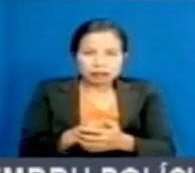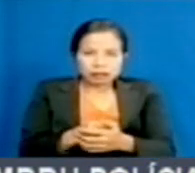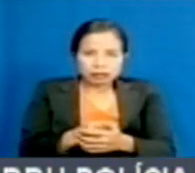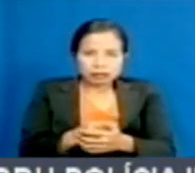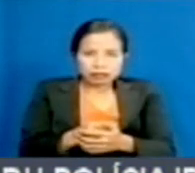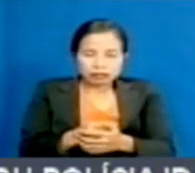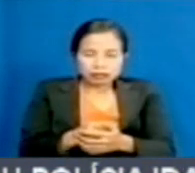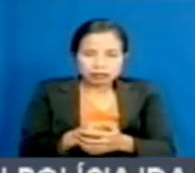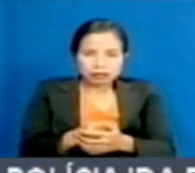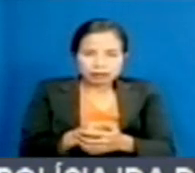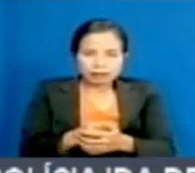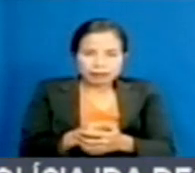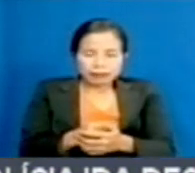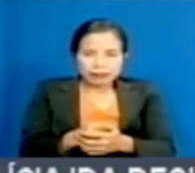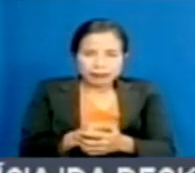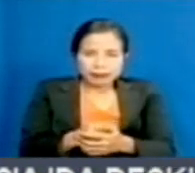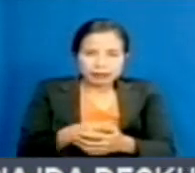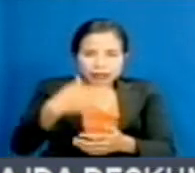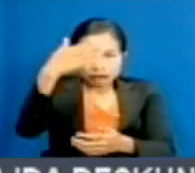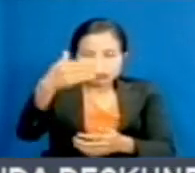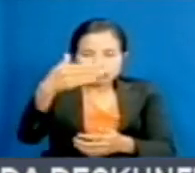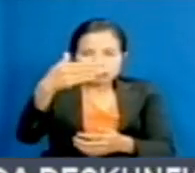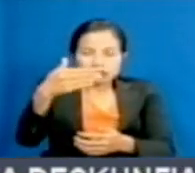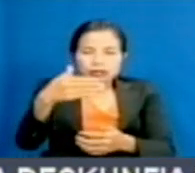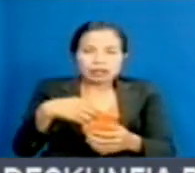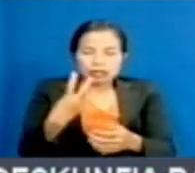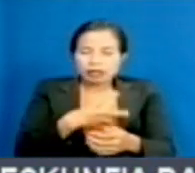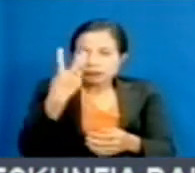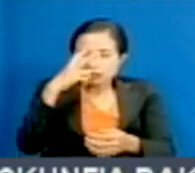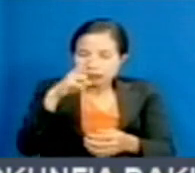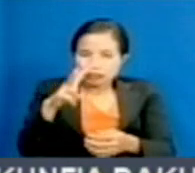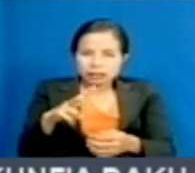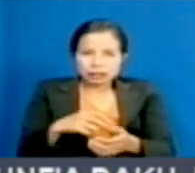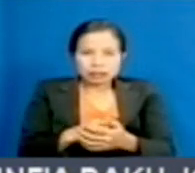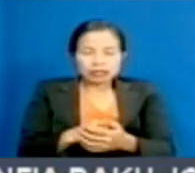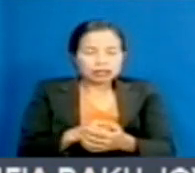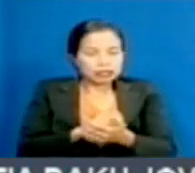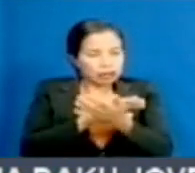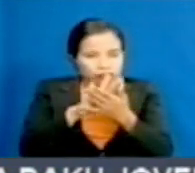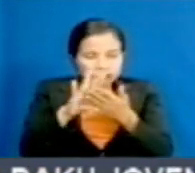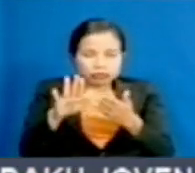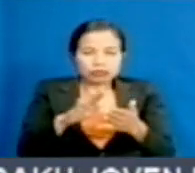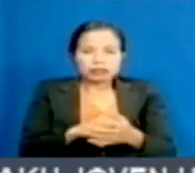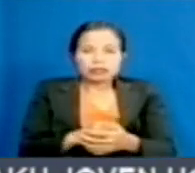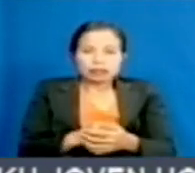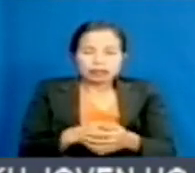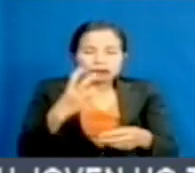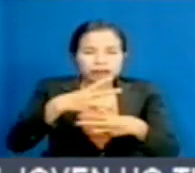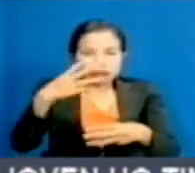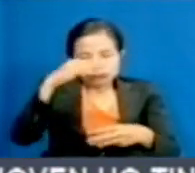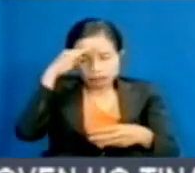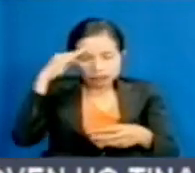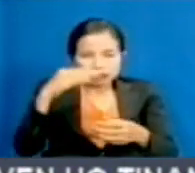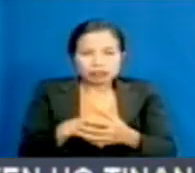me a kareta sen me vidro meta, am si kontrol para ba. Sira se amos te vidro meta. Tama i a 01 to 03 ne